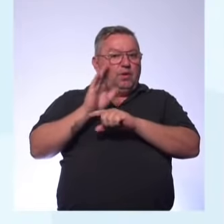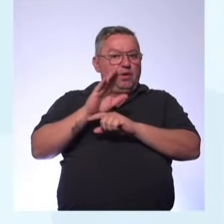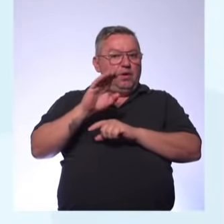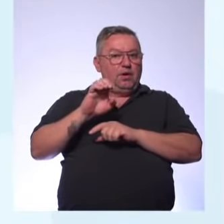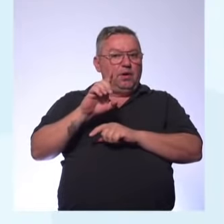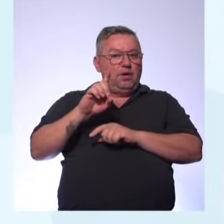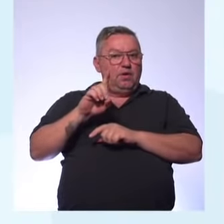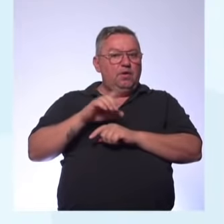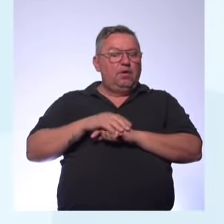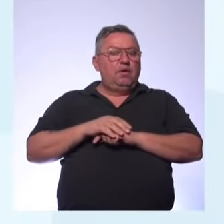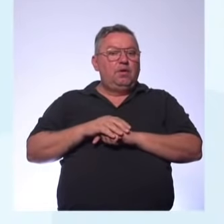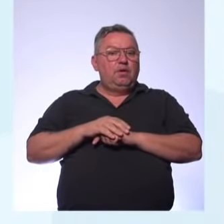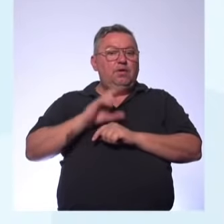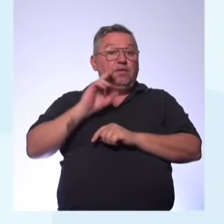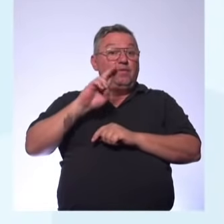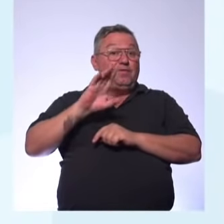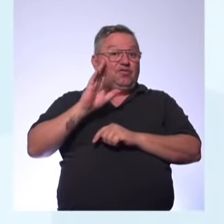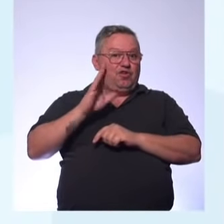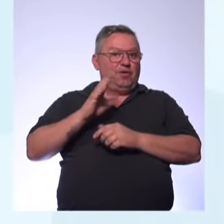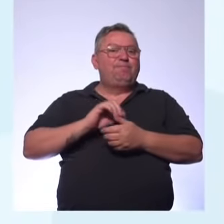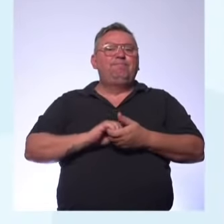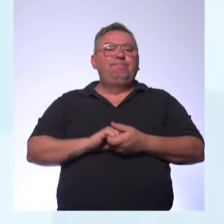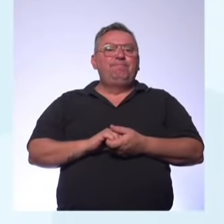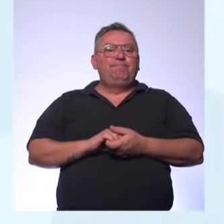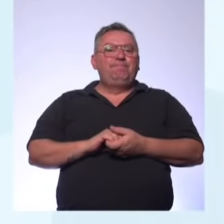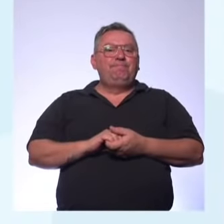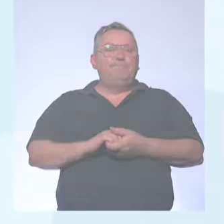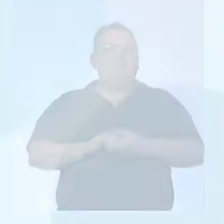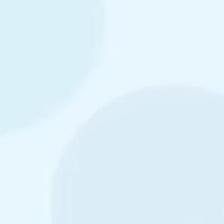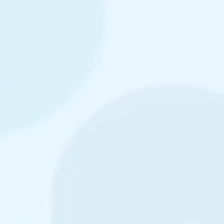ok? See you later, te vejo daqui a pouco.